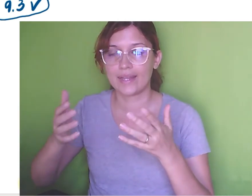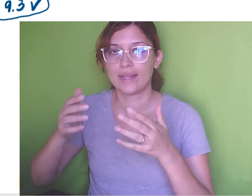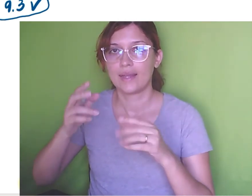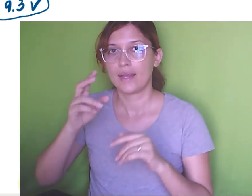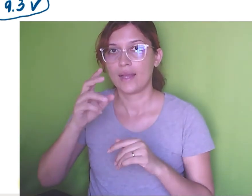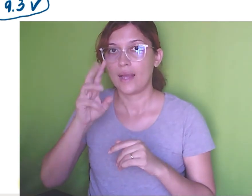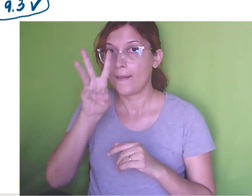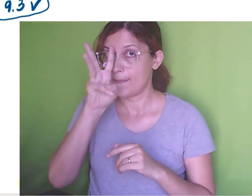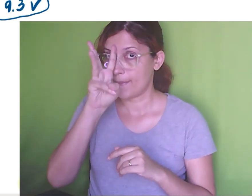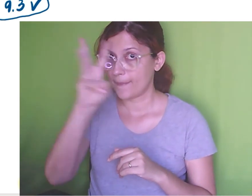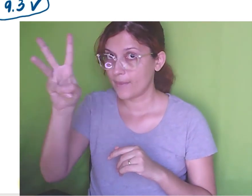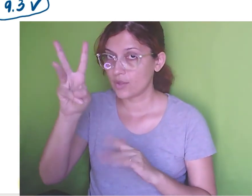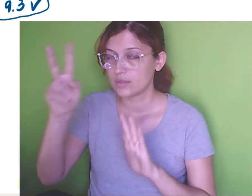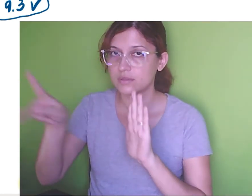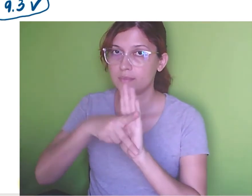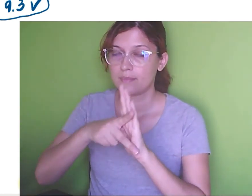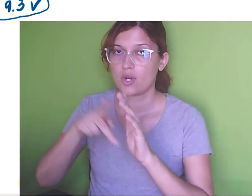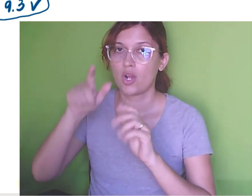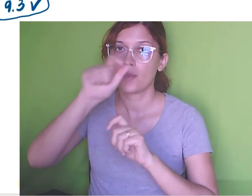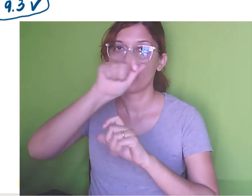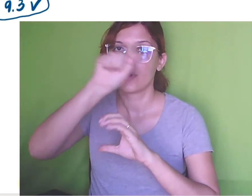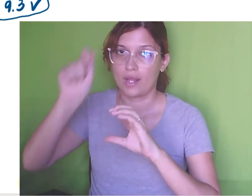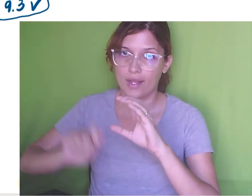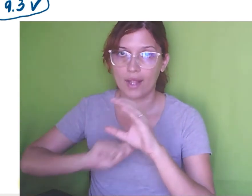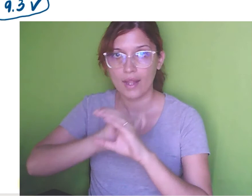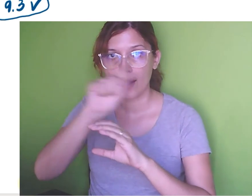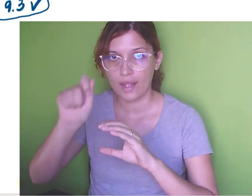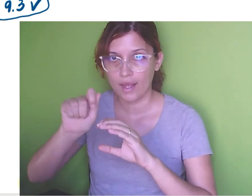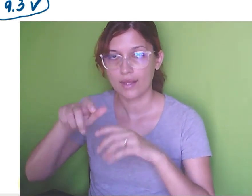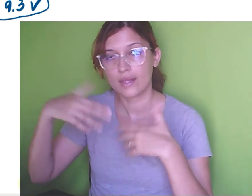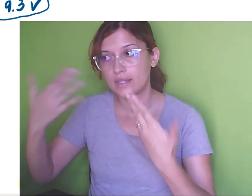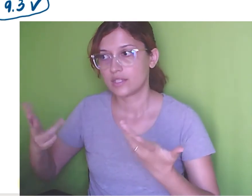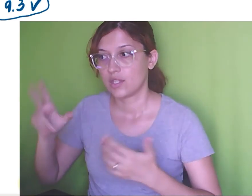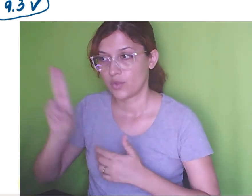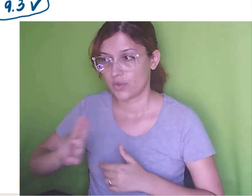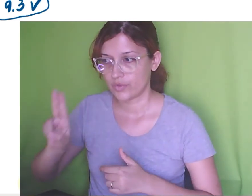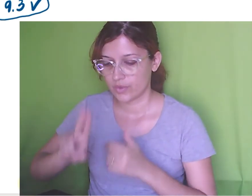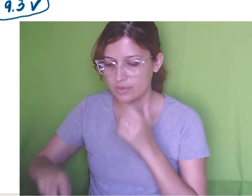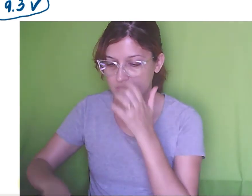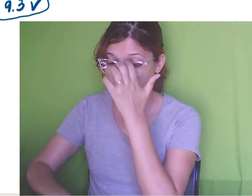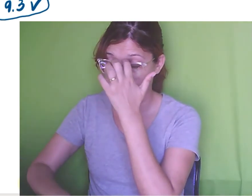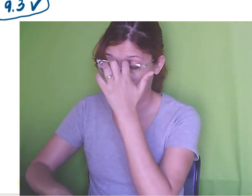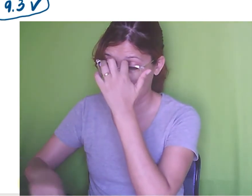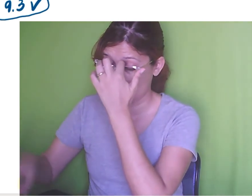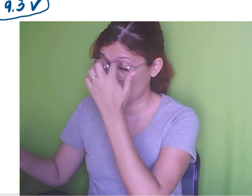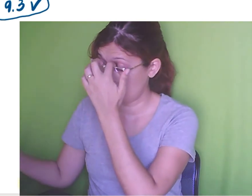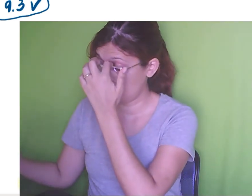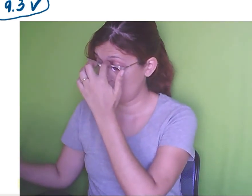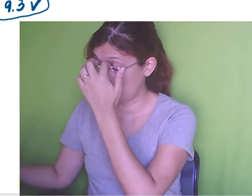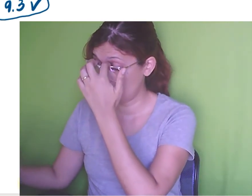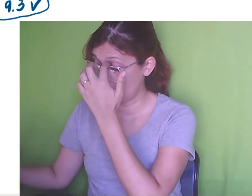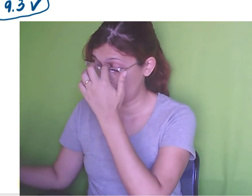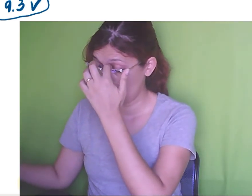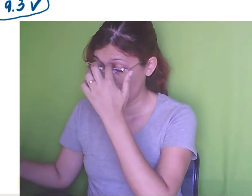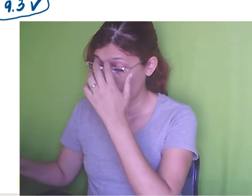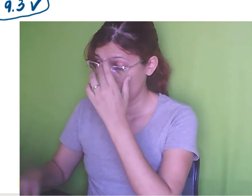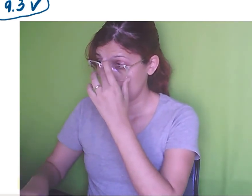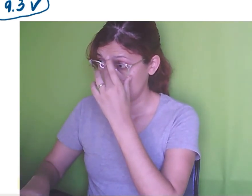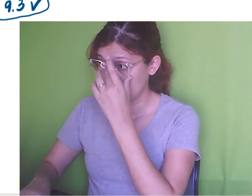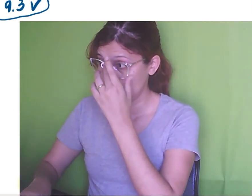Então, ele quer a potência na carga. Então, a gente usou